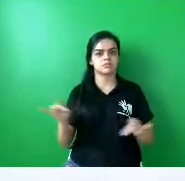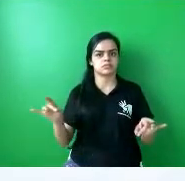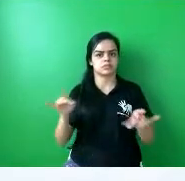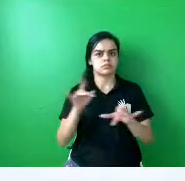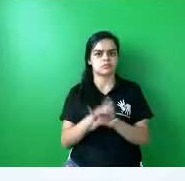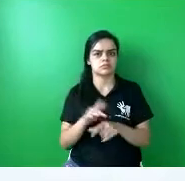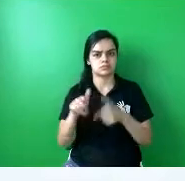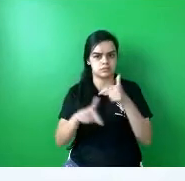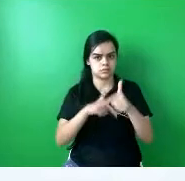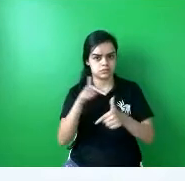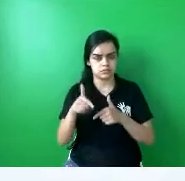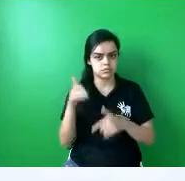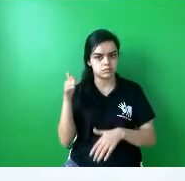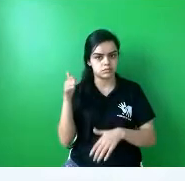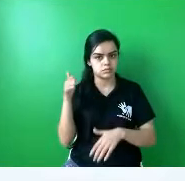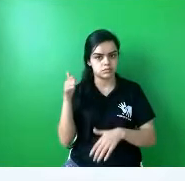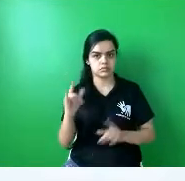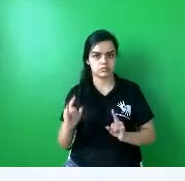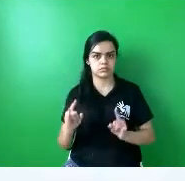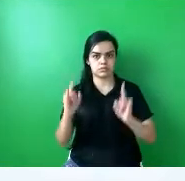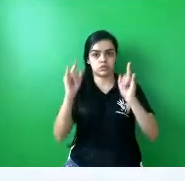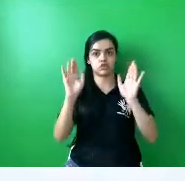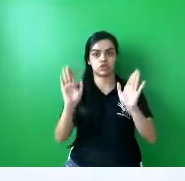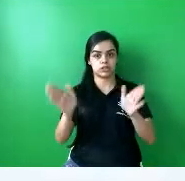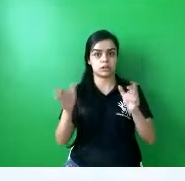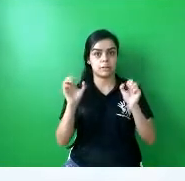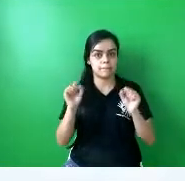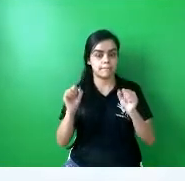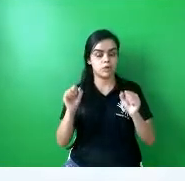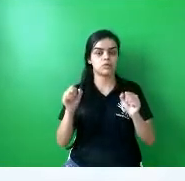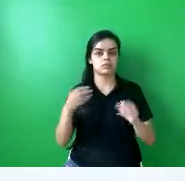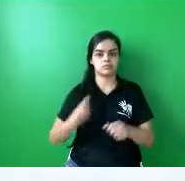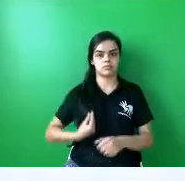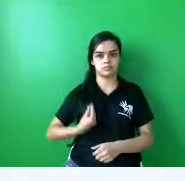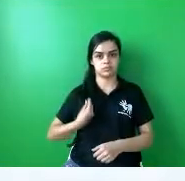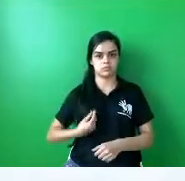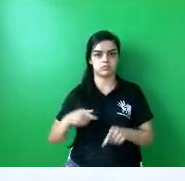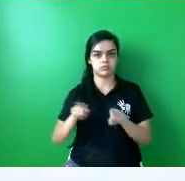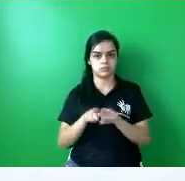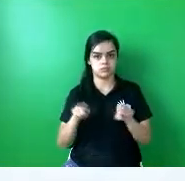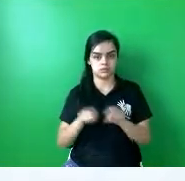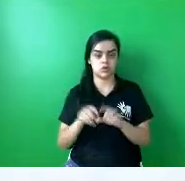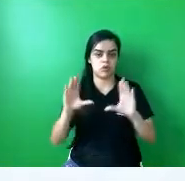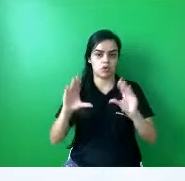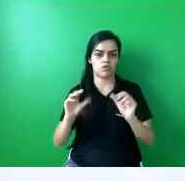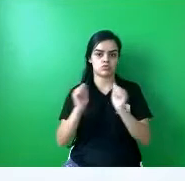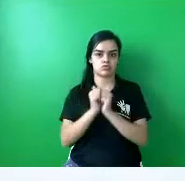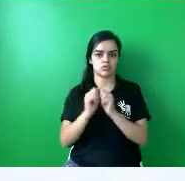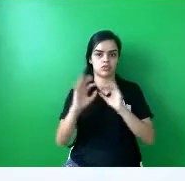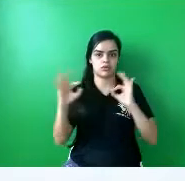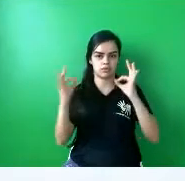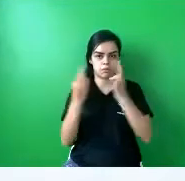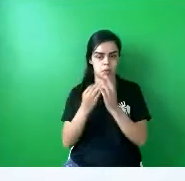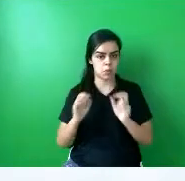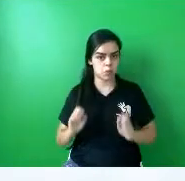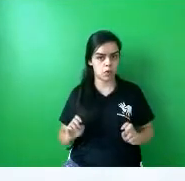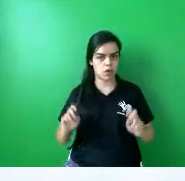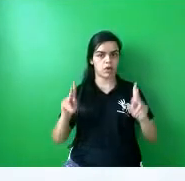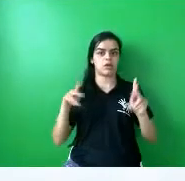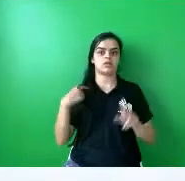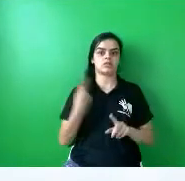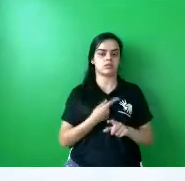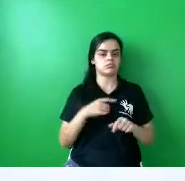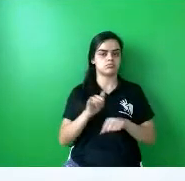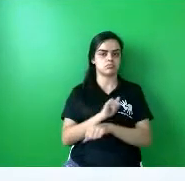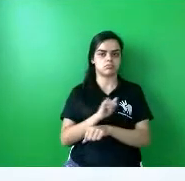processo, o trabalhador chegou lá no seu apartamento, ele já pode estar hospedado, ele vai estar lá no conforto junto com a família dele. Assim, a gente vai